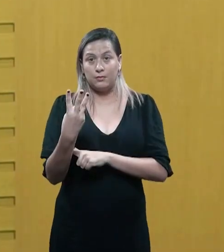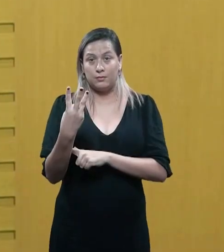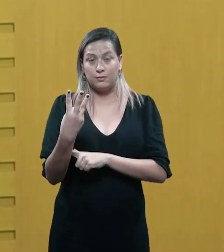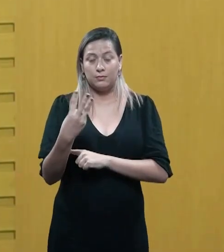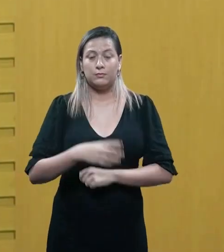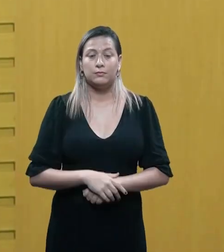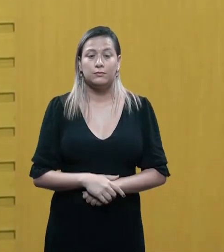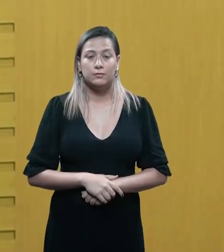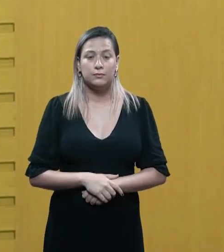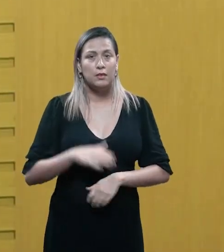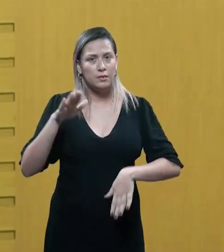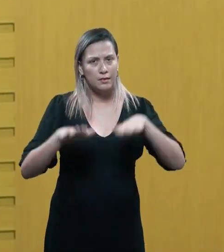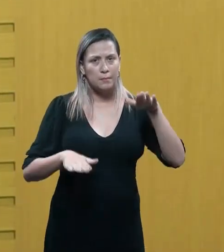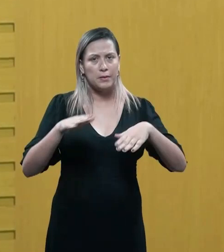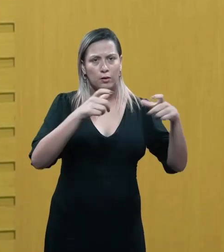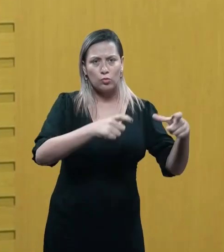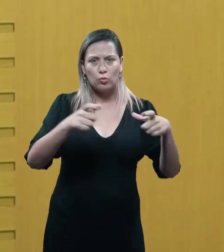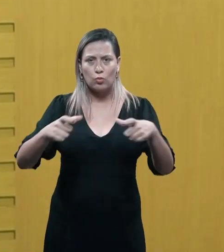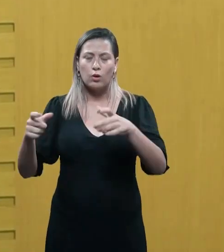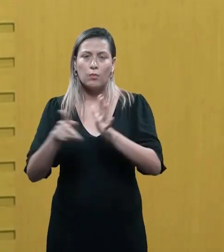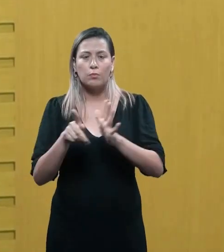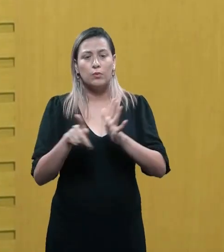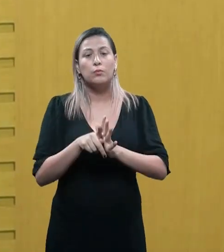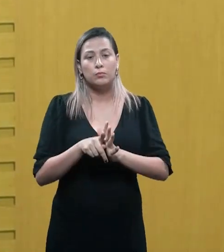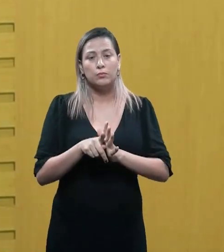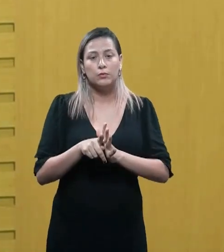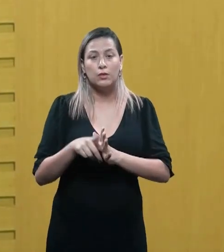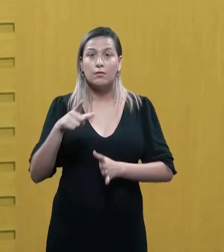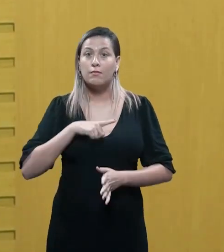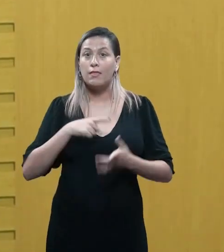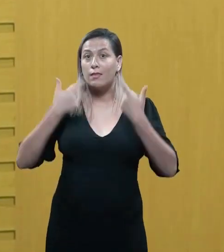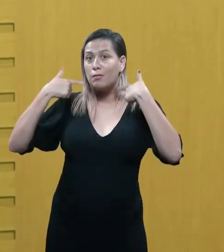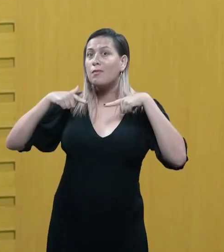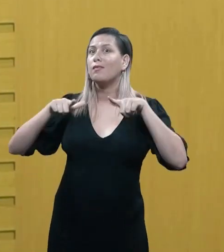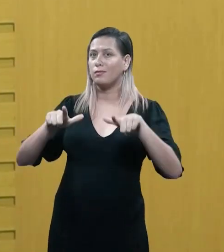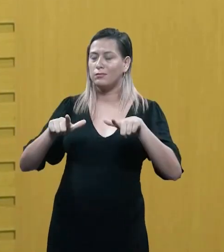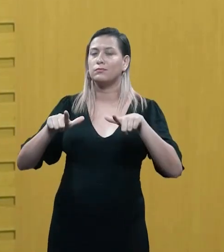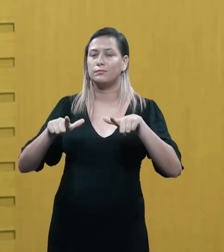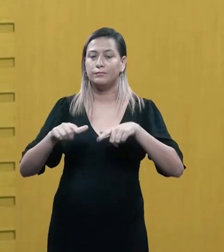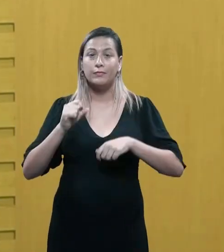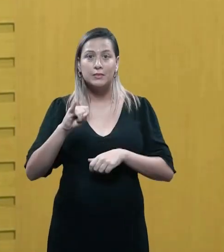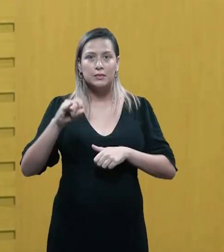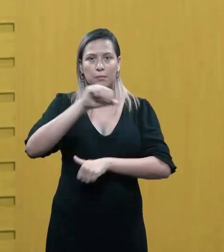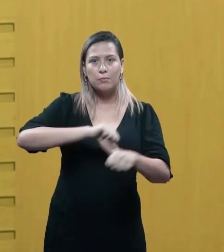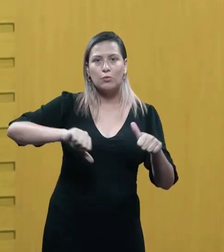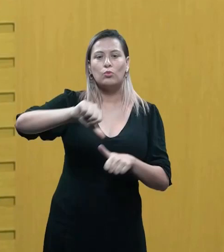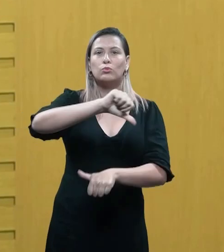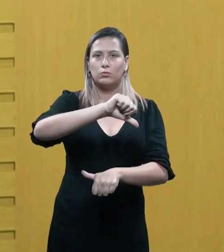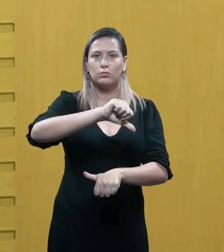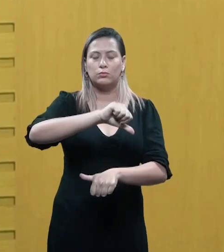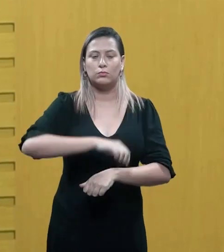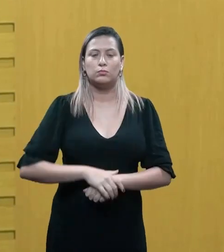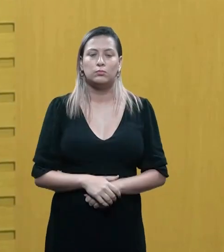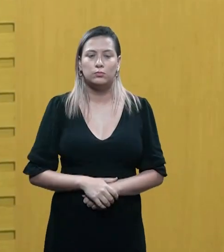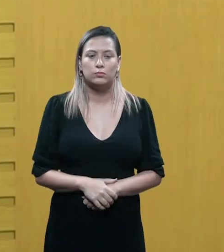cartas, dependendo da posição das cartas, você vai ter uma linguagem. Se você muda a